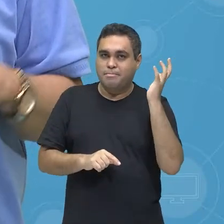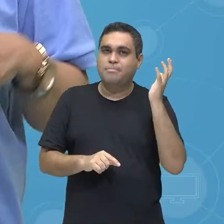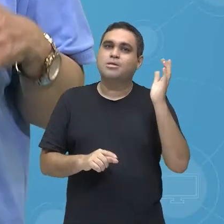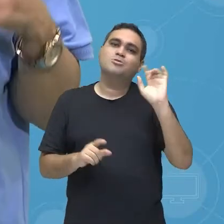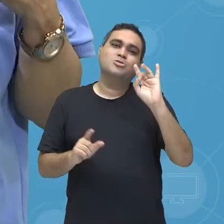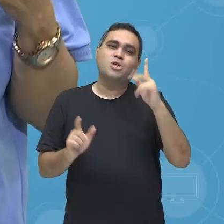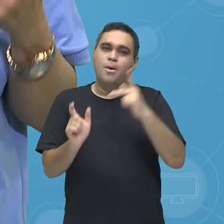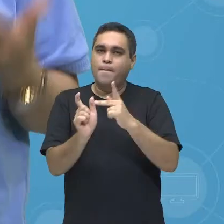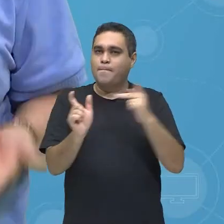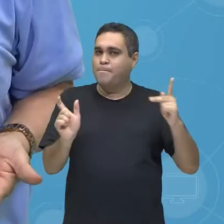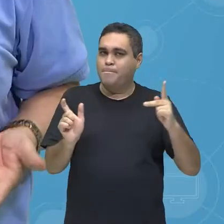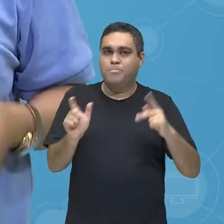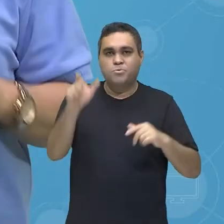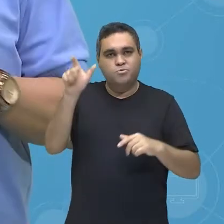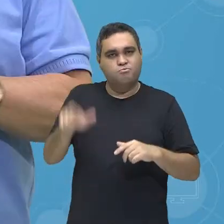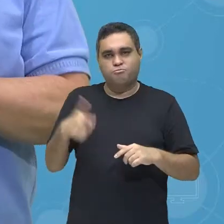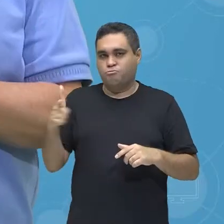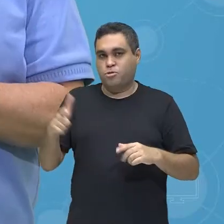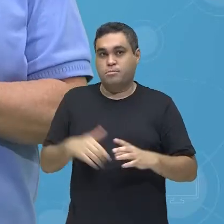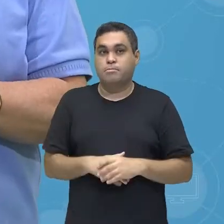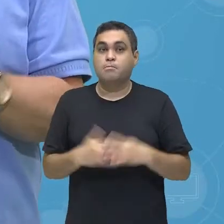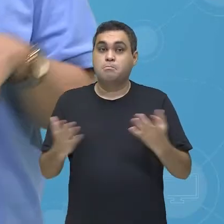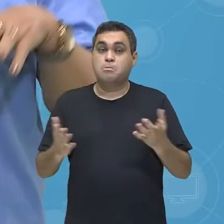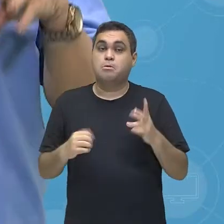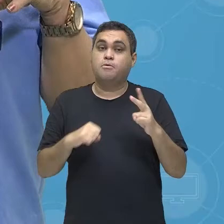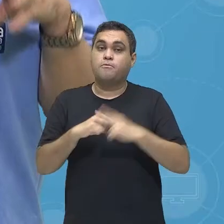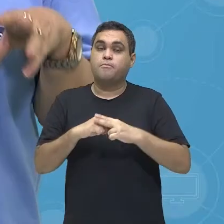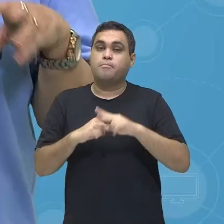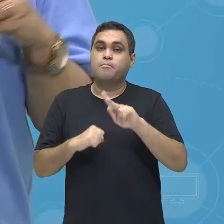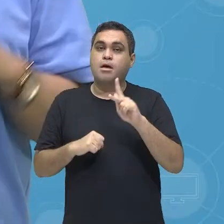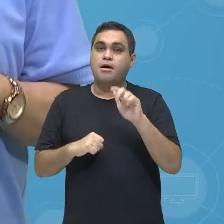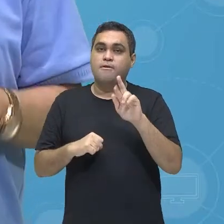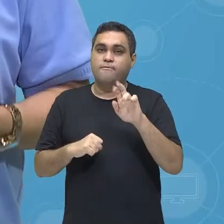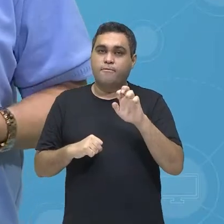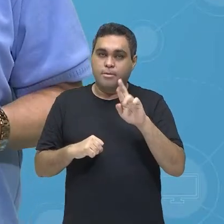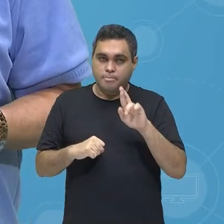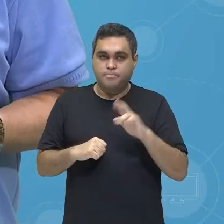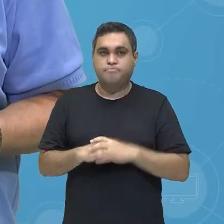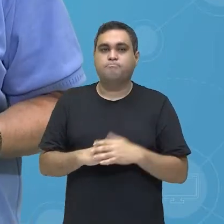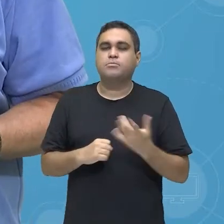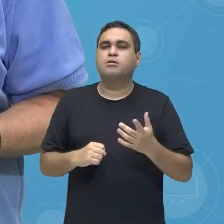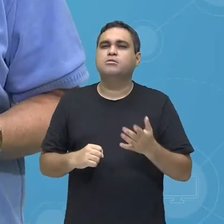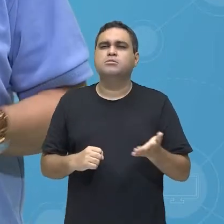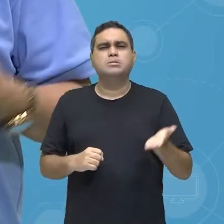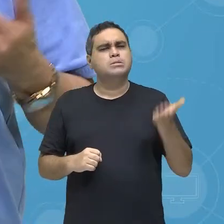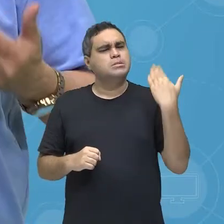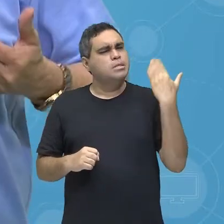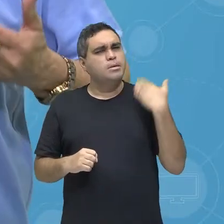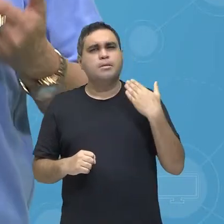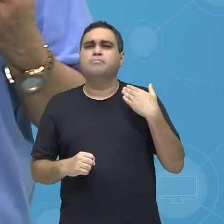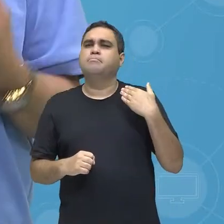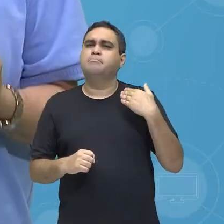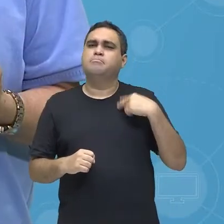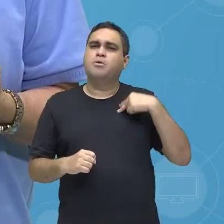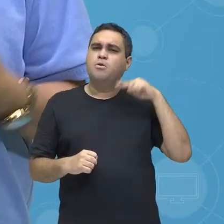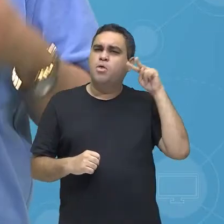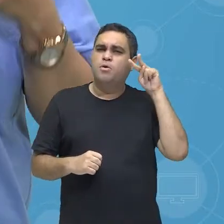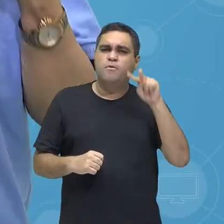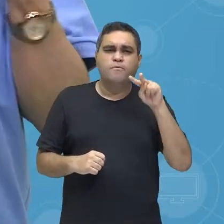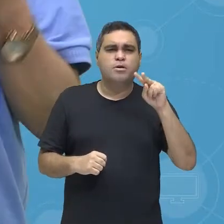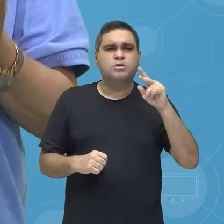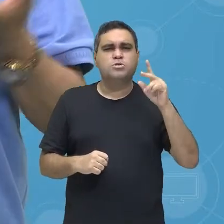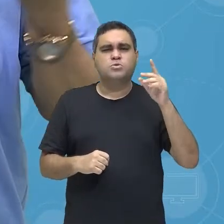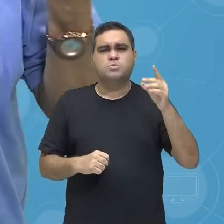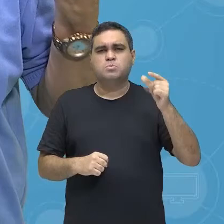predicado. Com o verbo haver, vamos ver exemplos. Não a vejo há anos. Olha aí, eu tenho o verbo haver